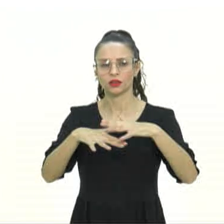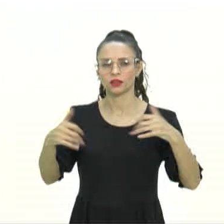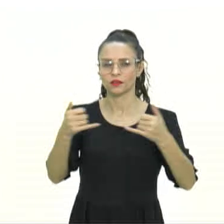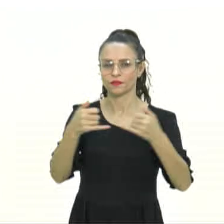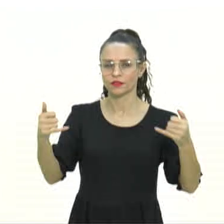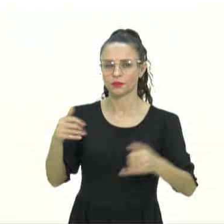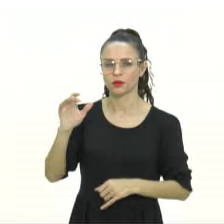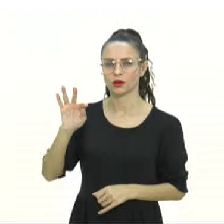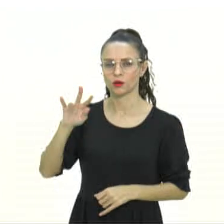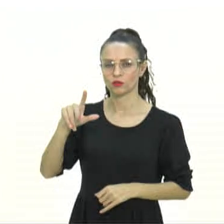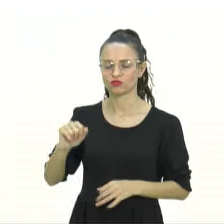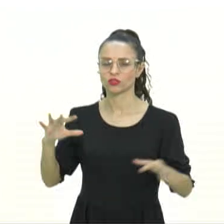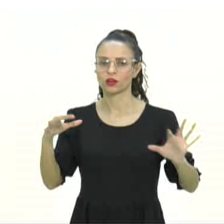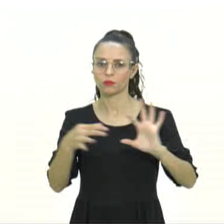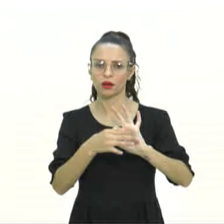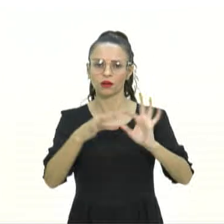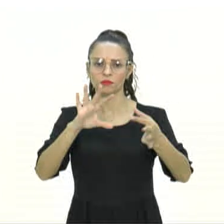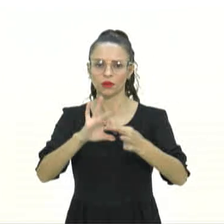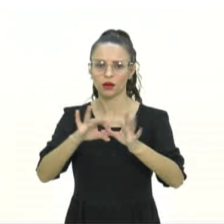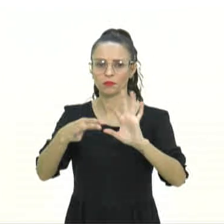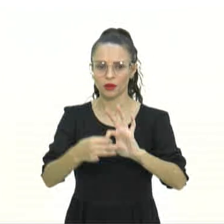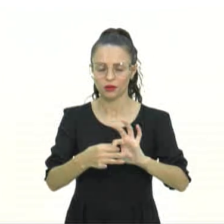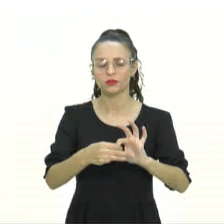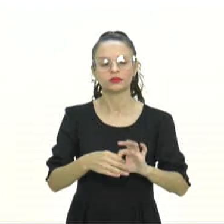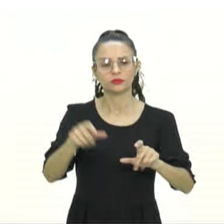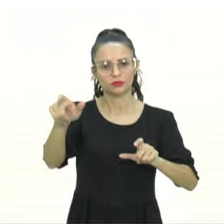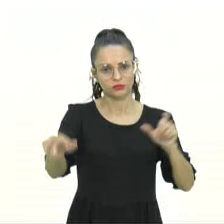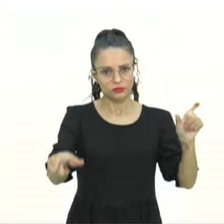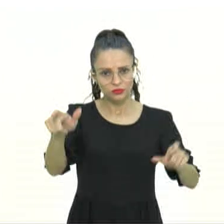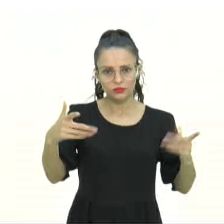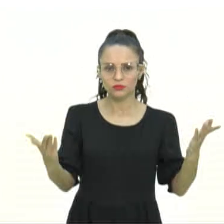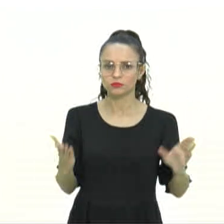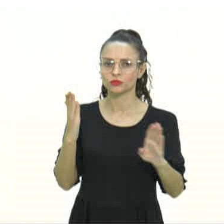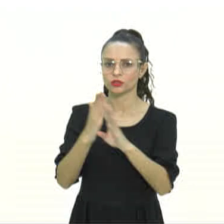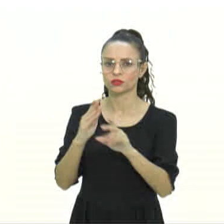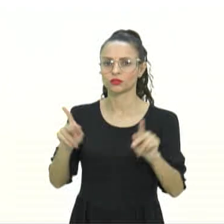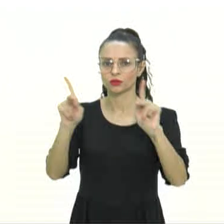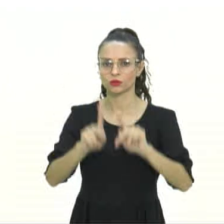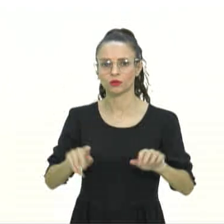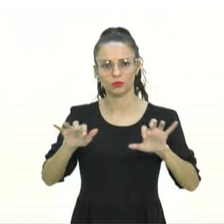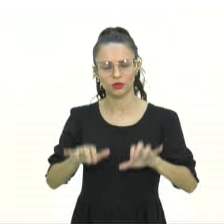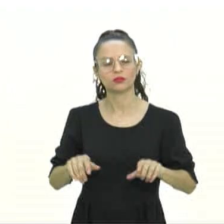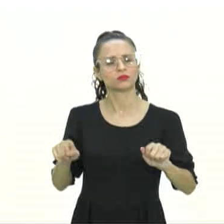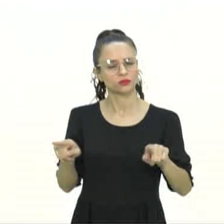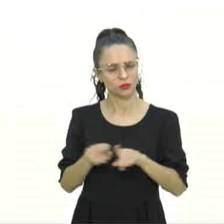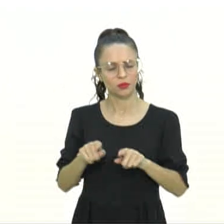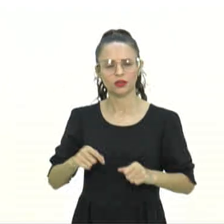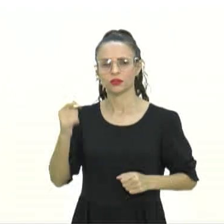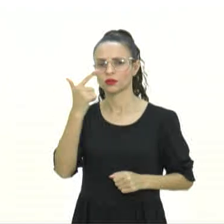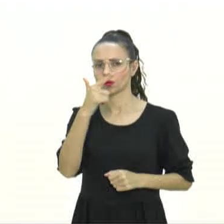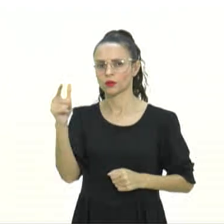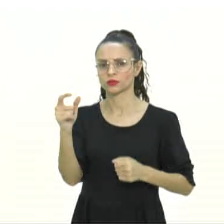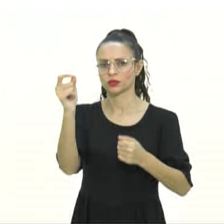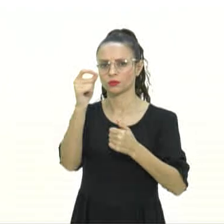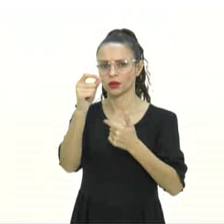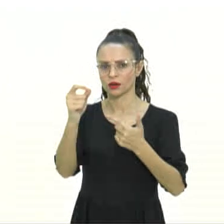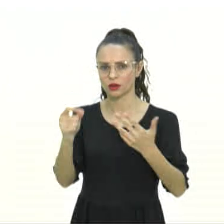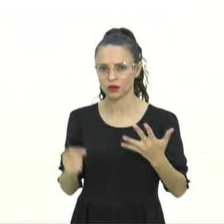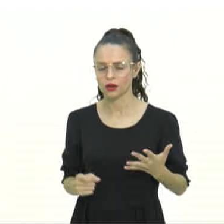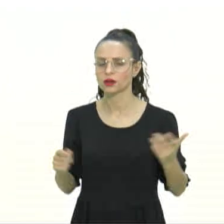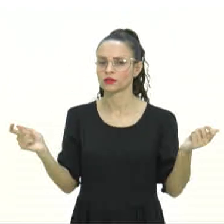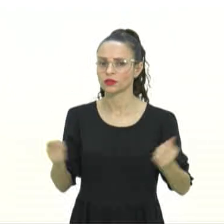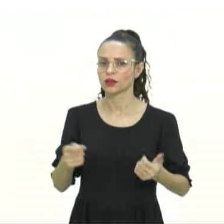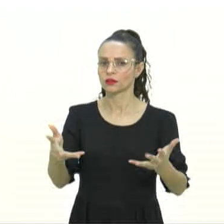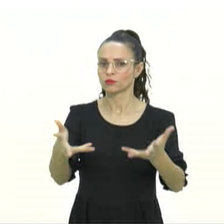ótica que interligam pessoas por meio do computador, entre outras que permitiram acelerar a circulação